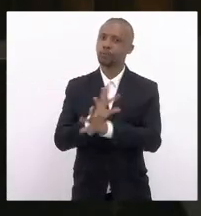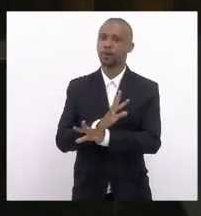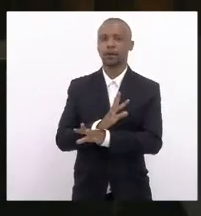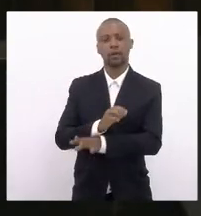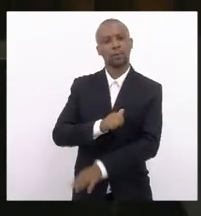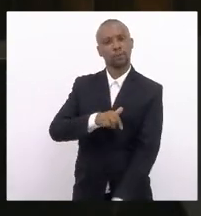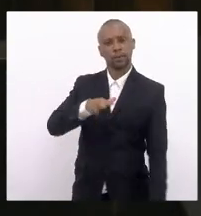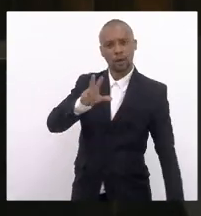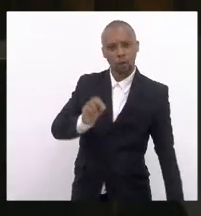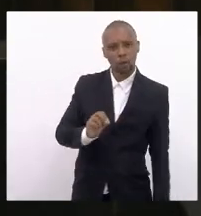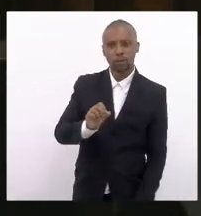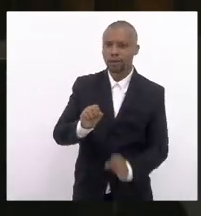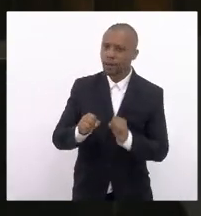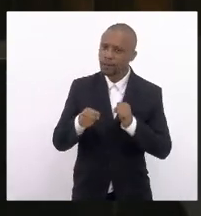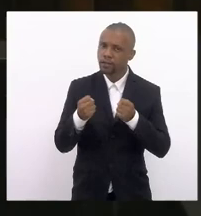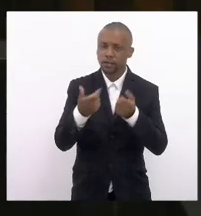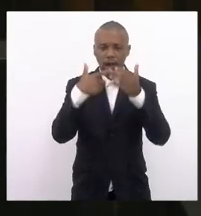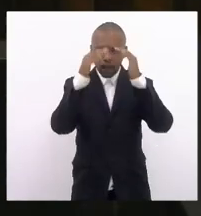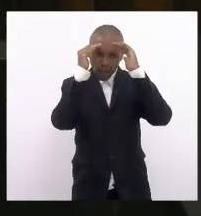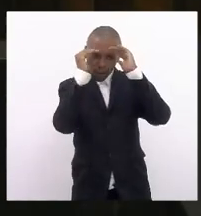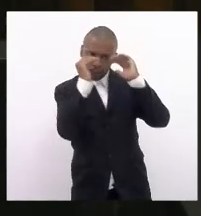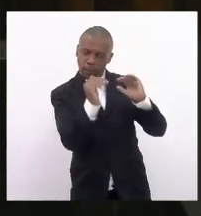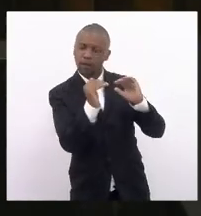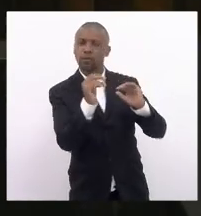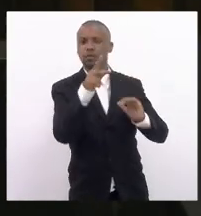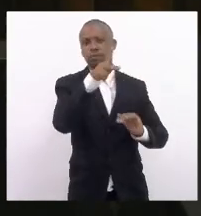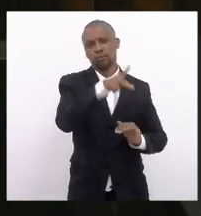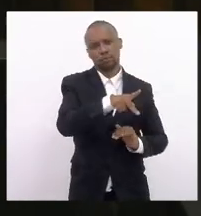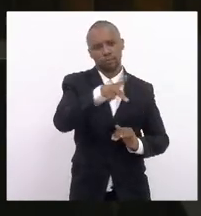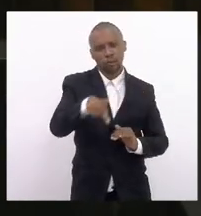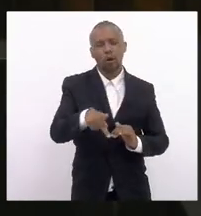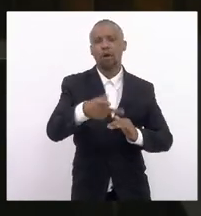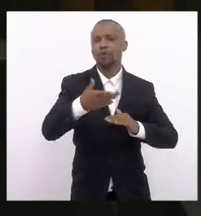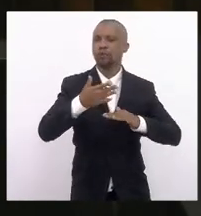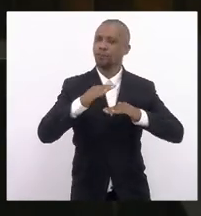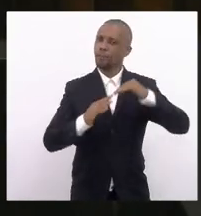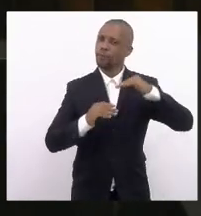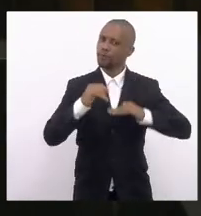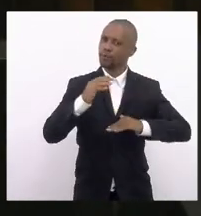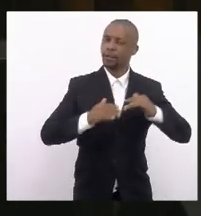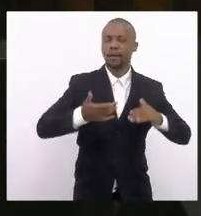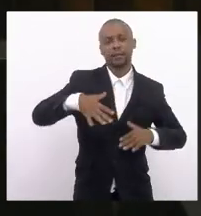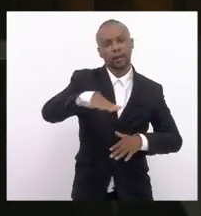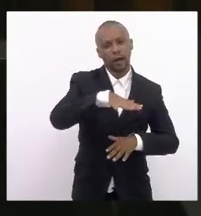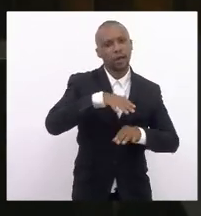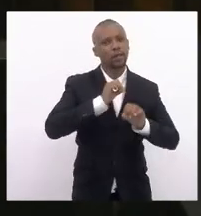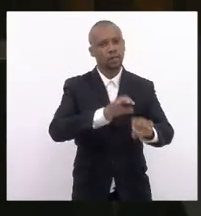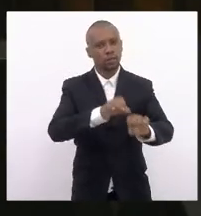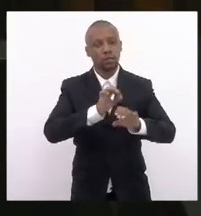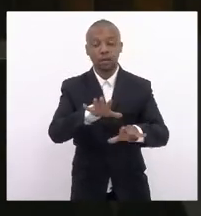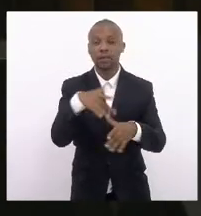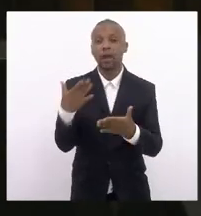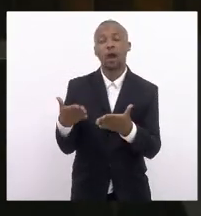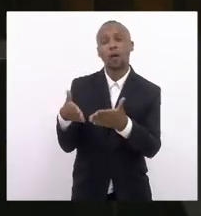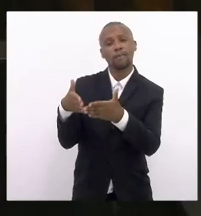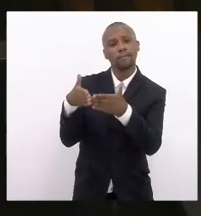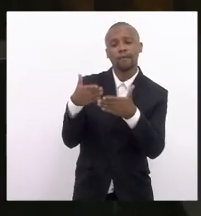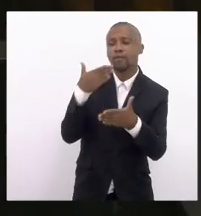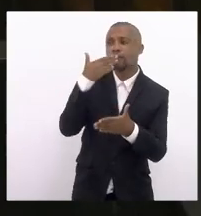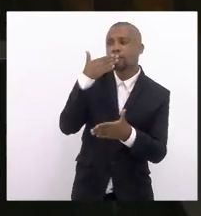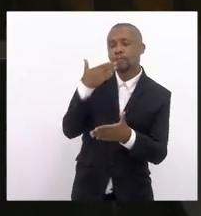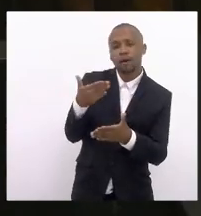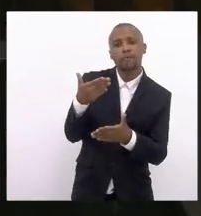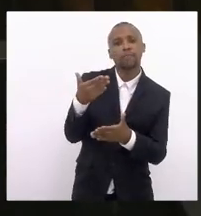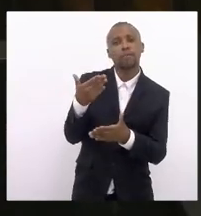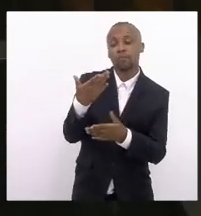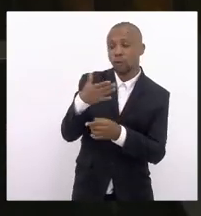garantir respeito e condições de trabalho para os profissionais de educação. E é um favor que a gente vai fazer ao